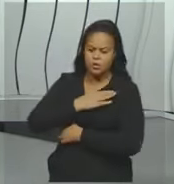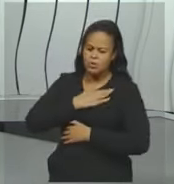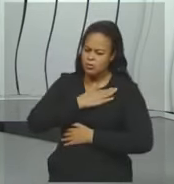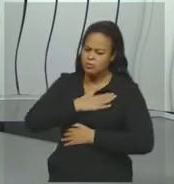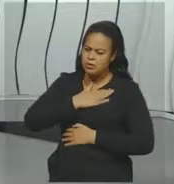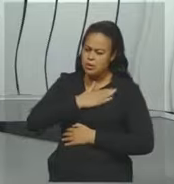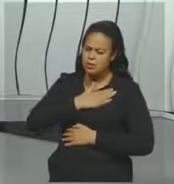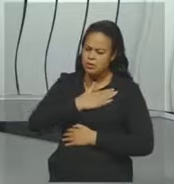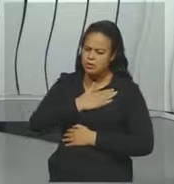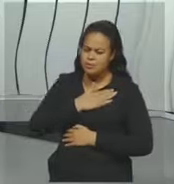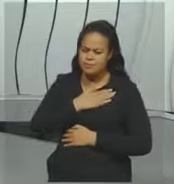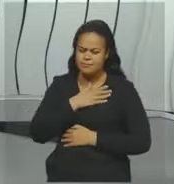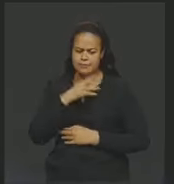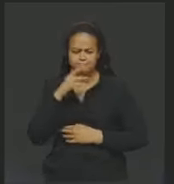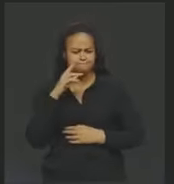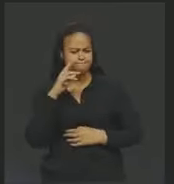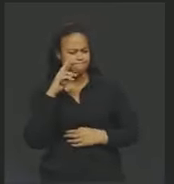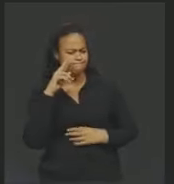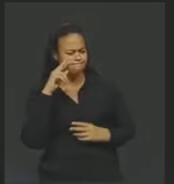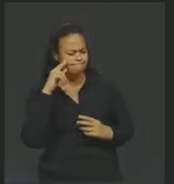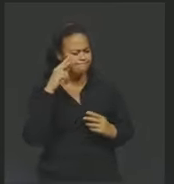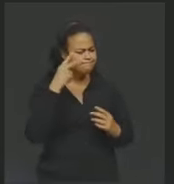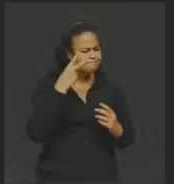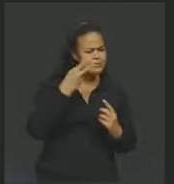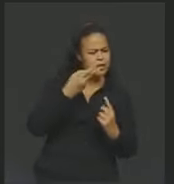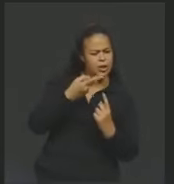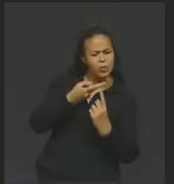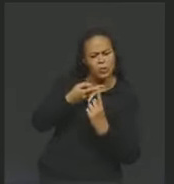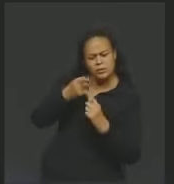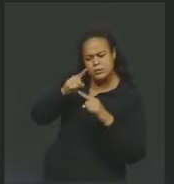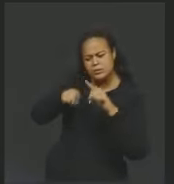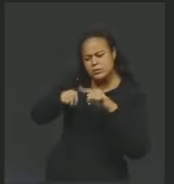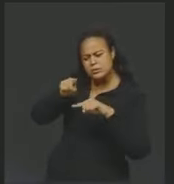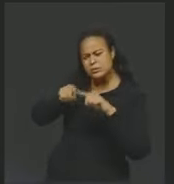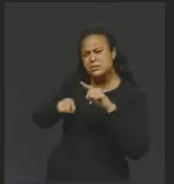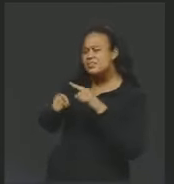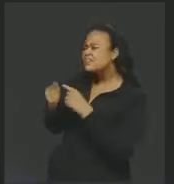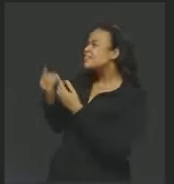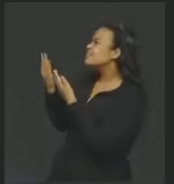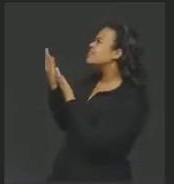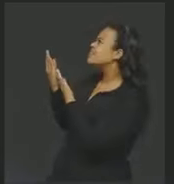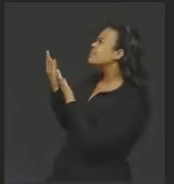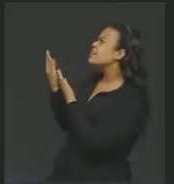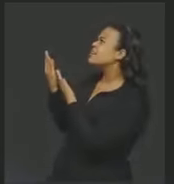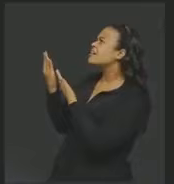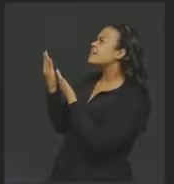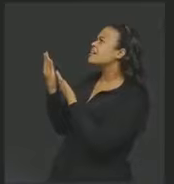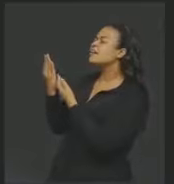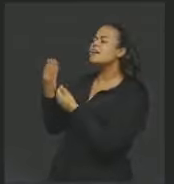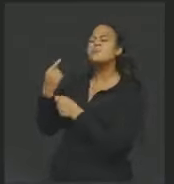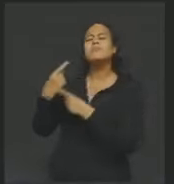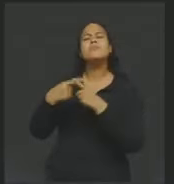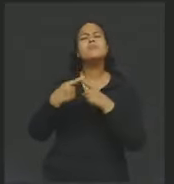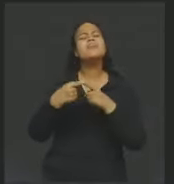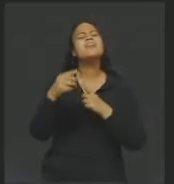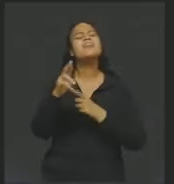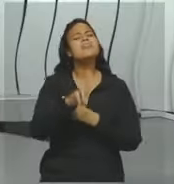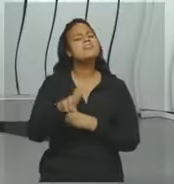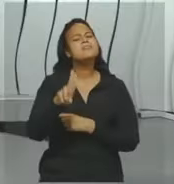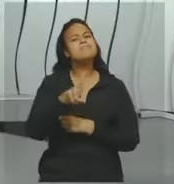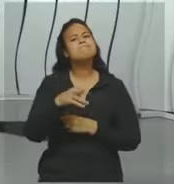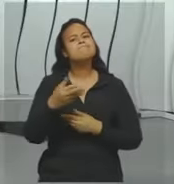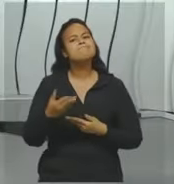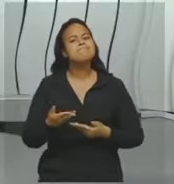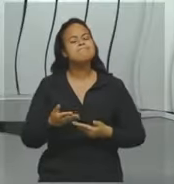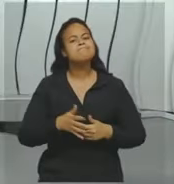reconhecer alguns tipos de máquinas simples e compreender qual a utilidade dessas